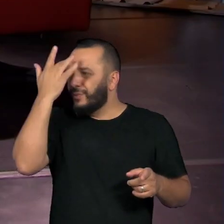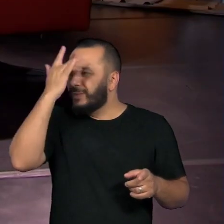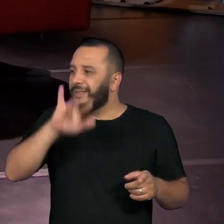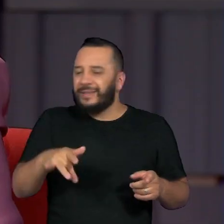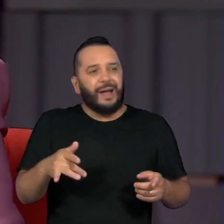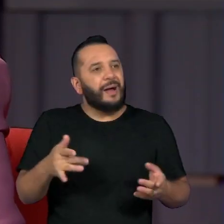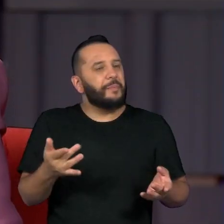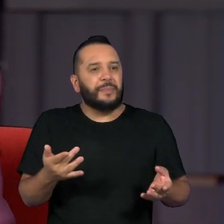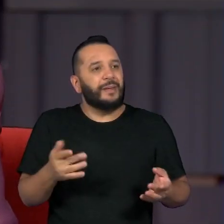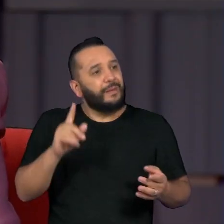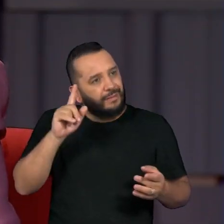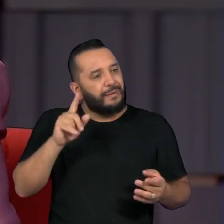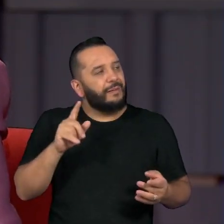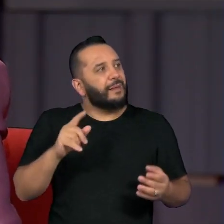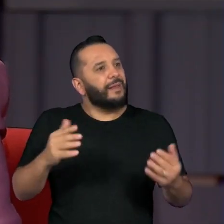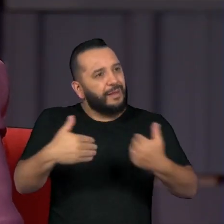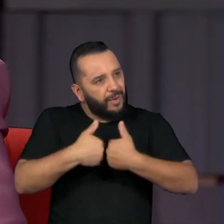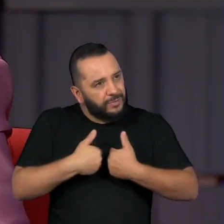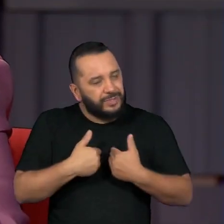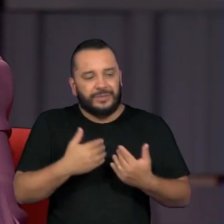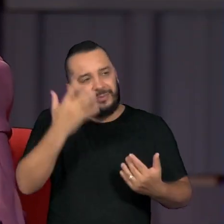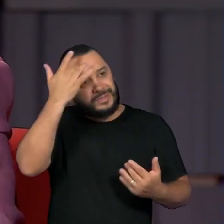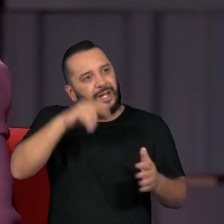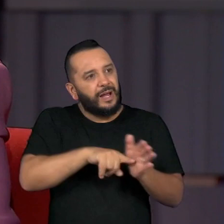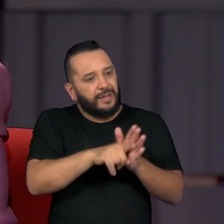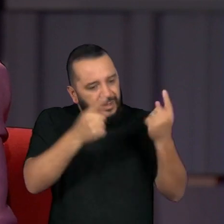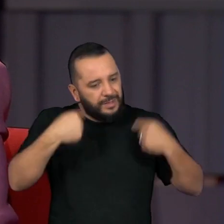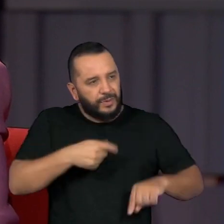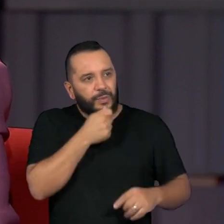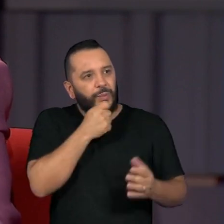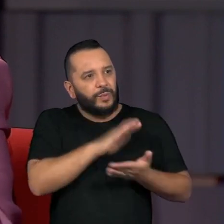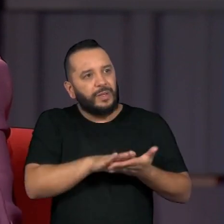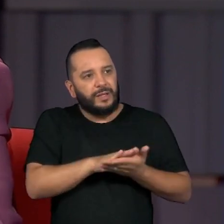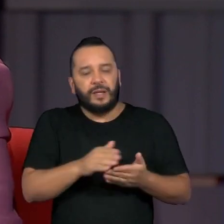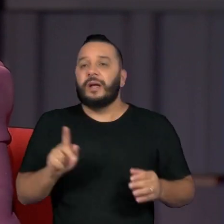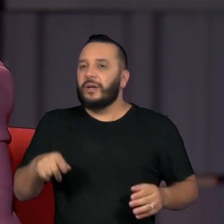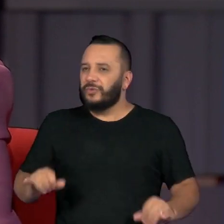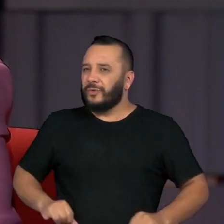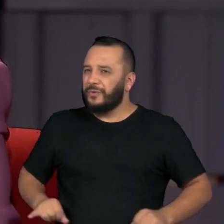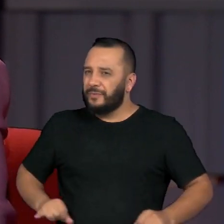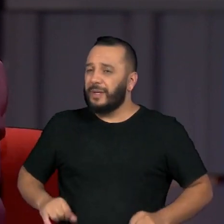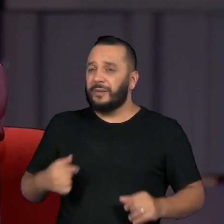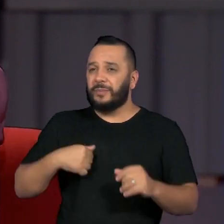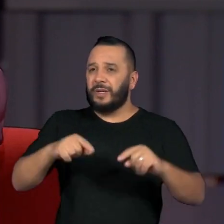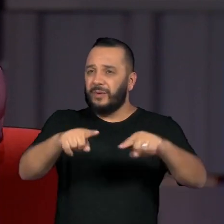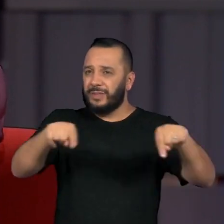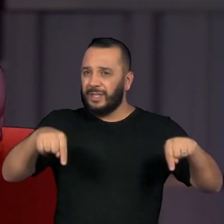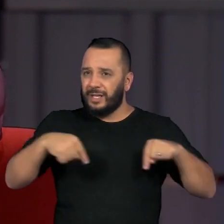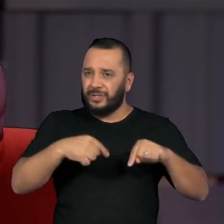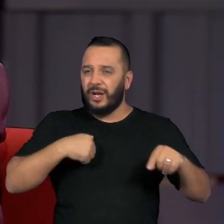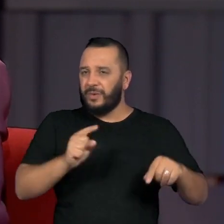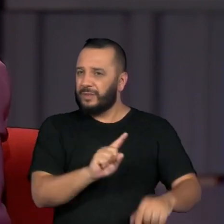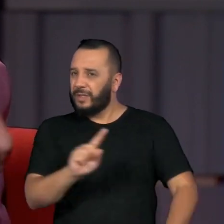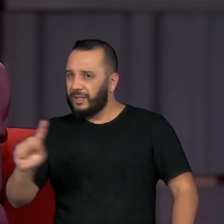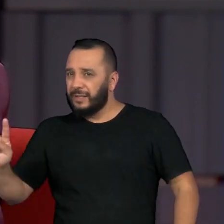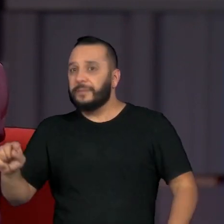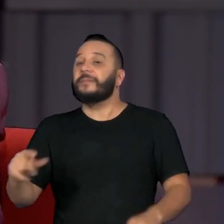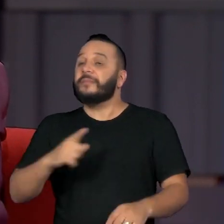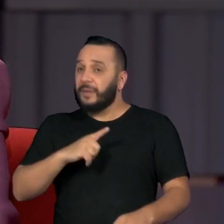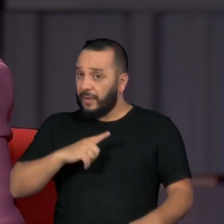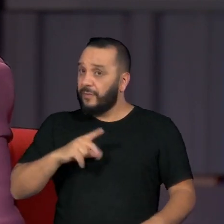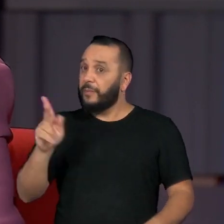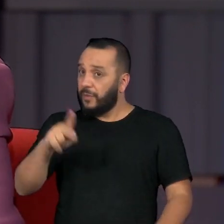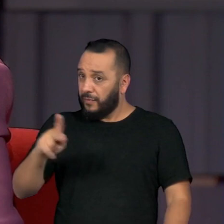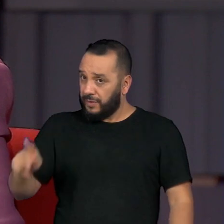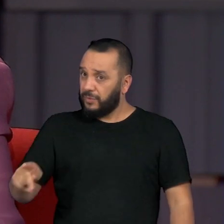caos, assim. Na escola eu sofri muito, porque eu simplesmente saía da sala de aula, eu ficava em pé, eu fui agredida por uma professora que me arrastou pelo